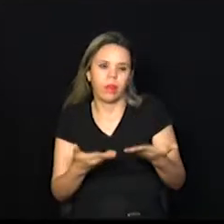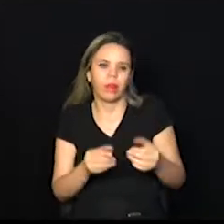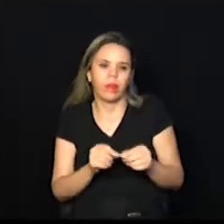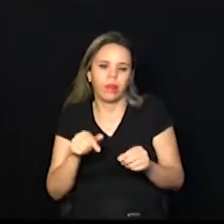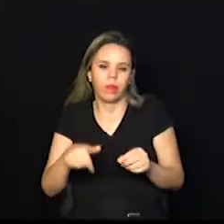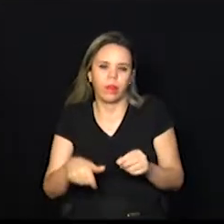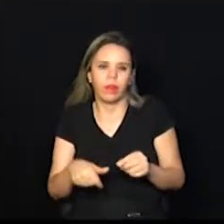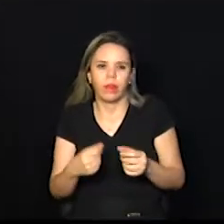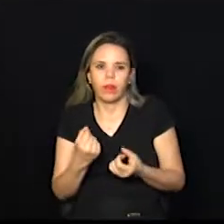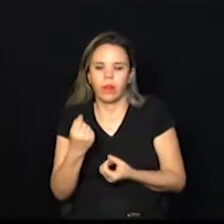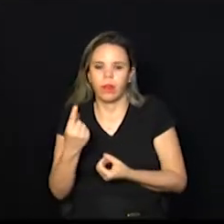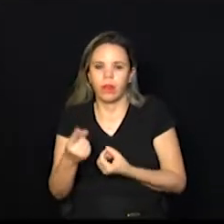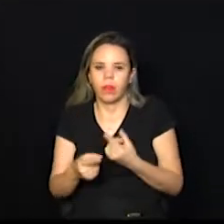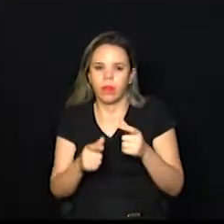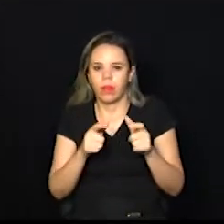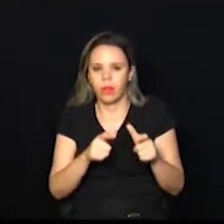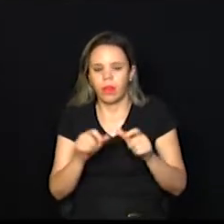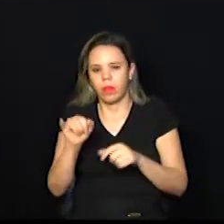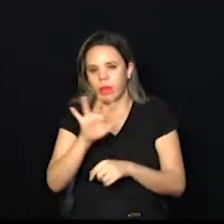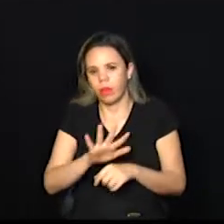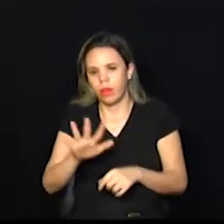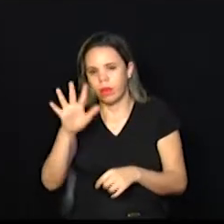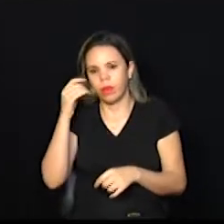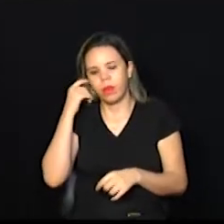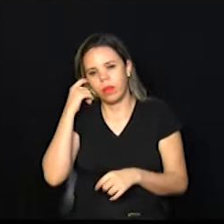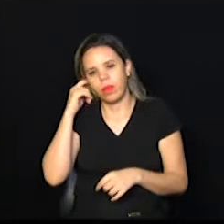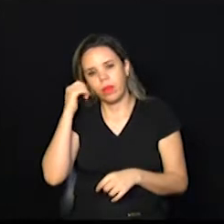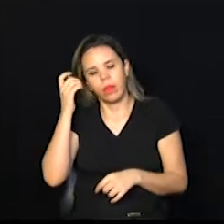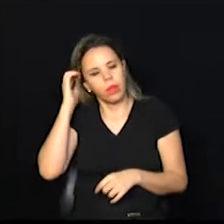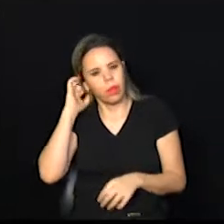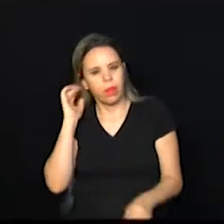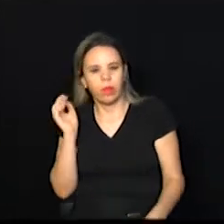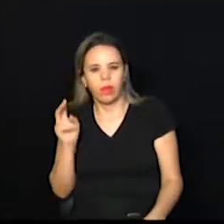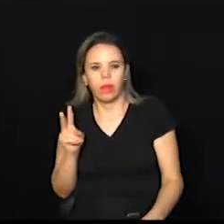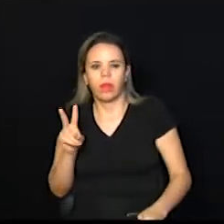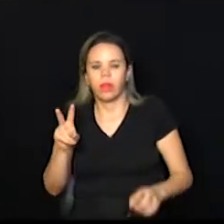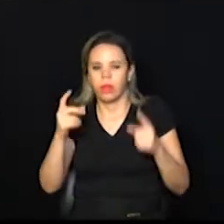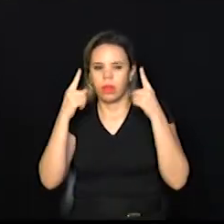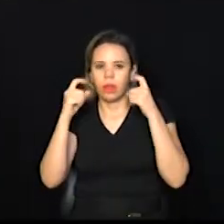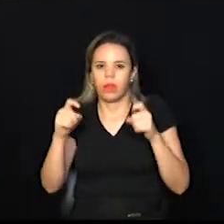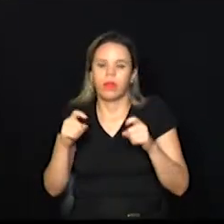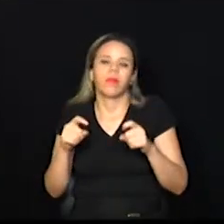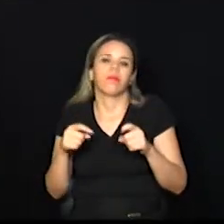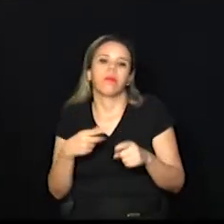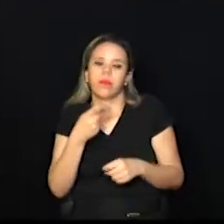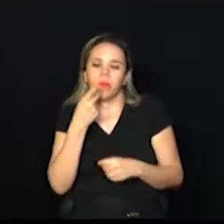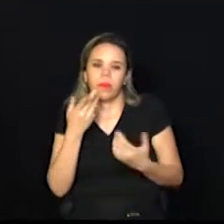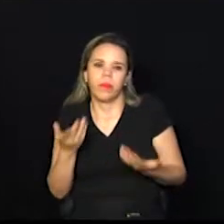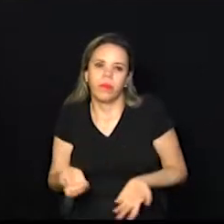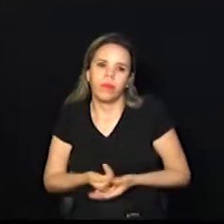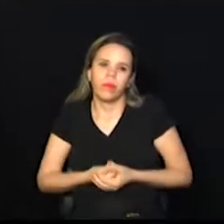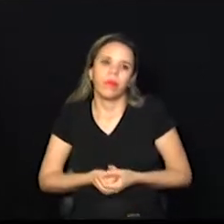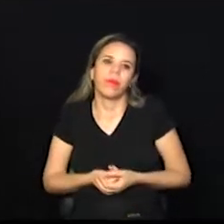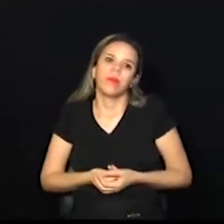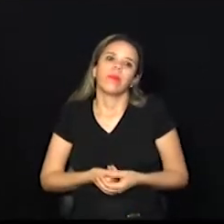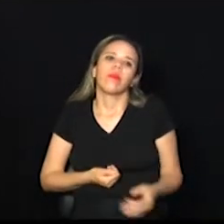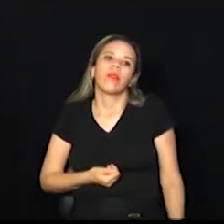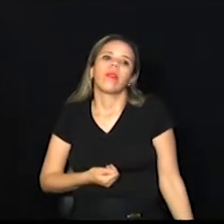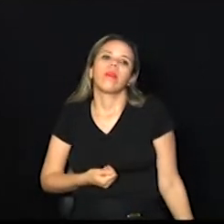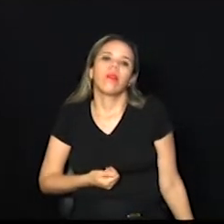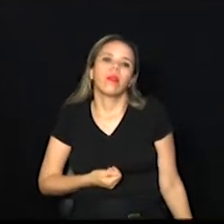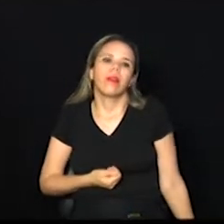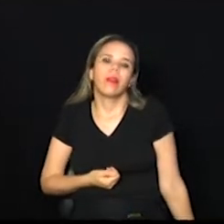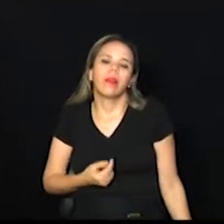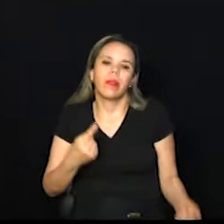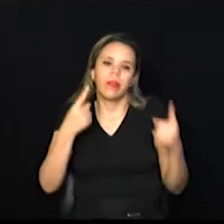são algumas ilustrações do tipo de violência, que é em especial que nós vamos falar. Então, a